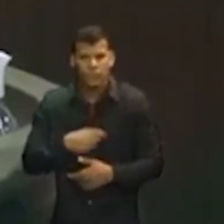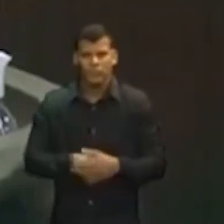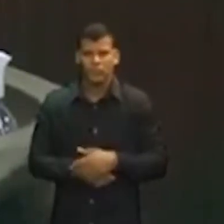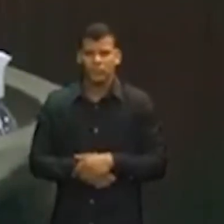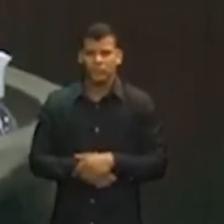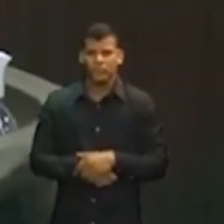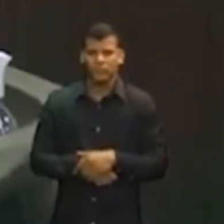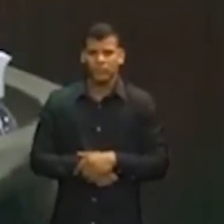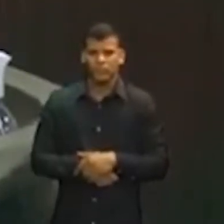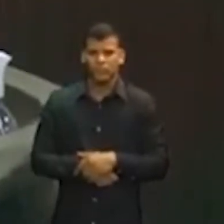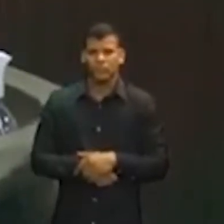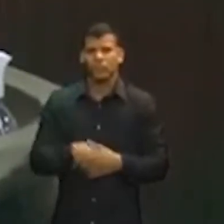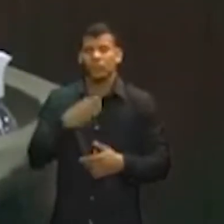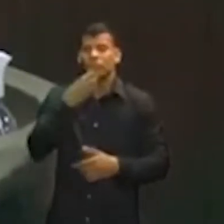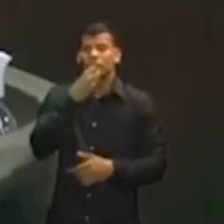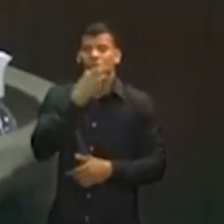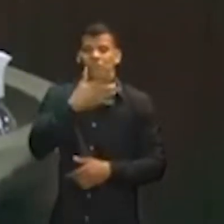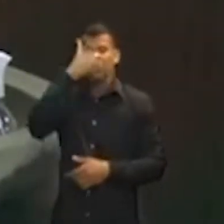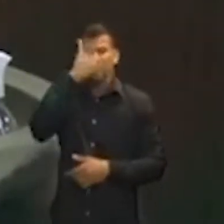não vão conseguir, porque aqui